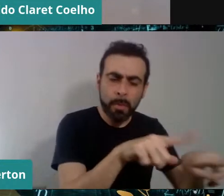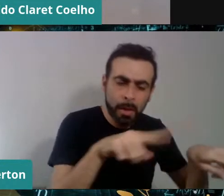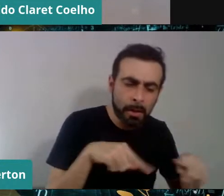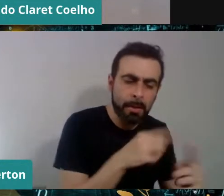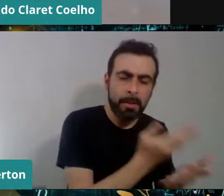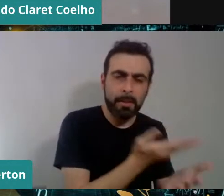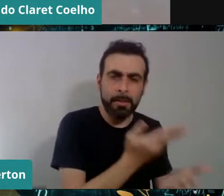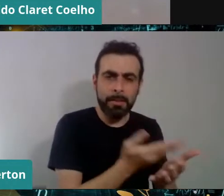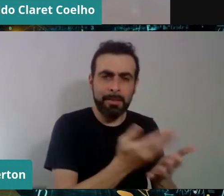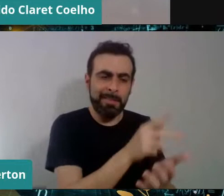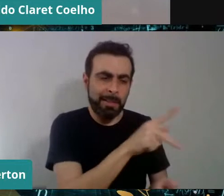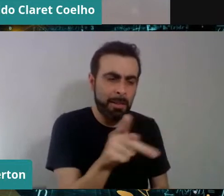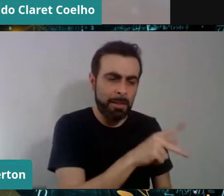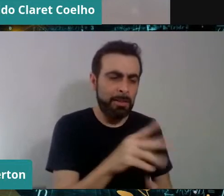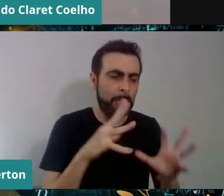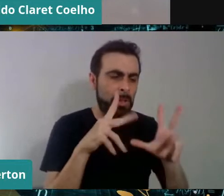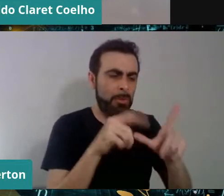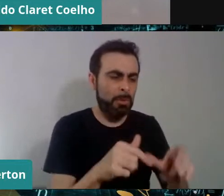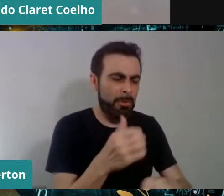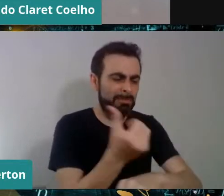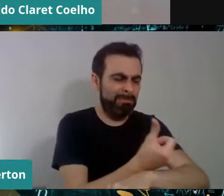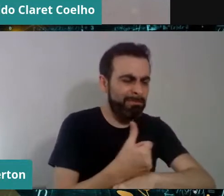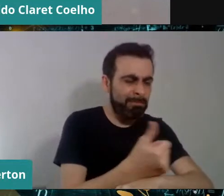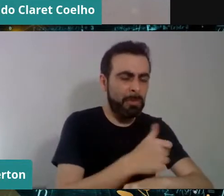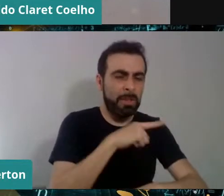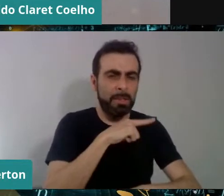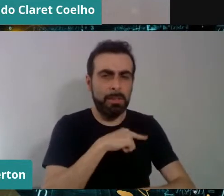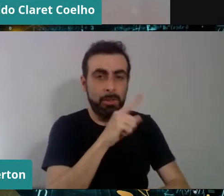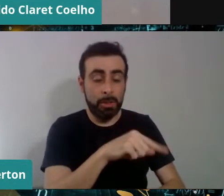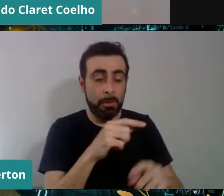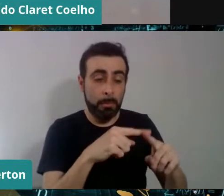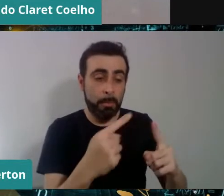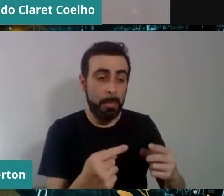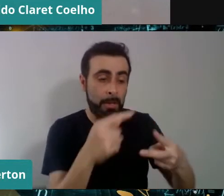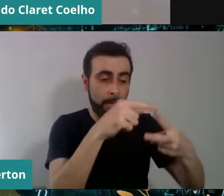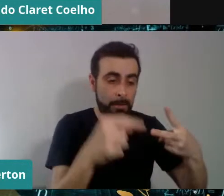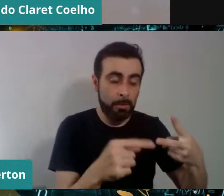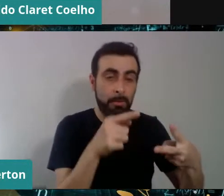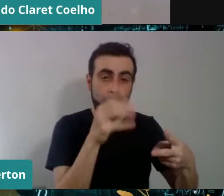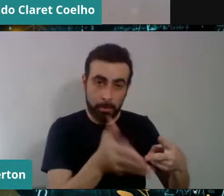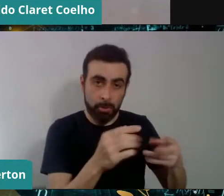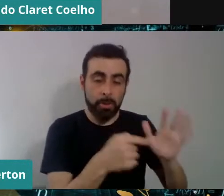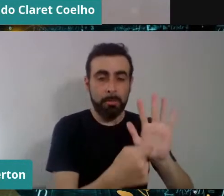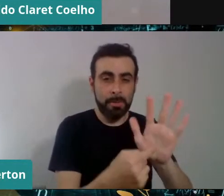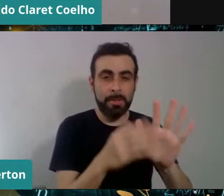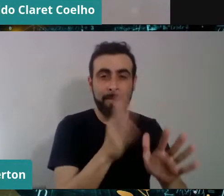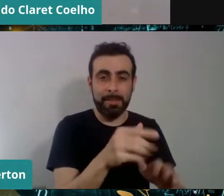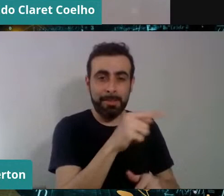professores espetaculares que, por sinal, dois já foram apresentados a todos aí, né?